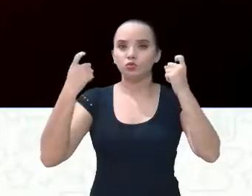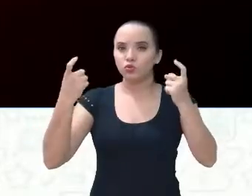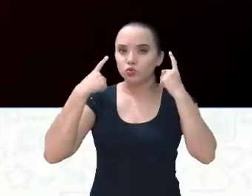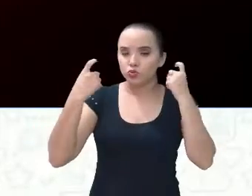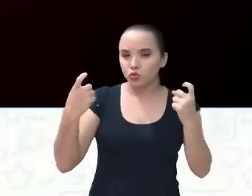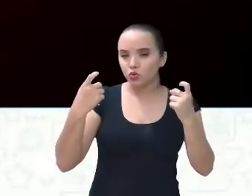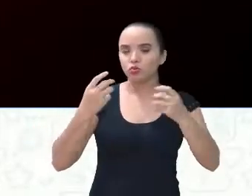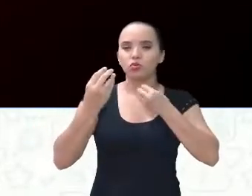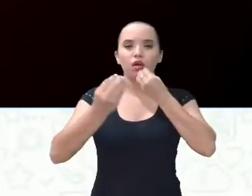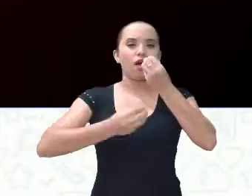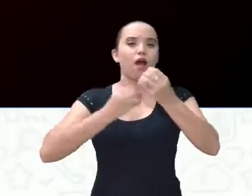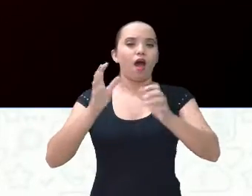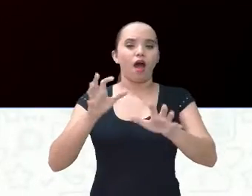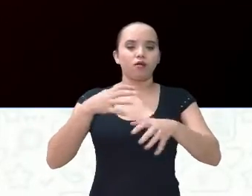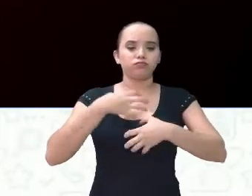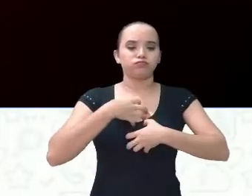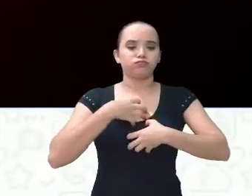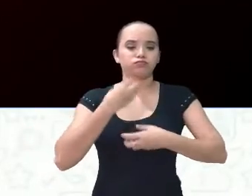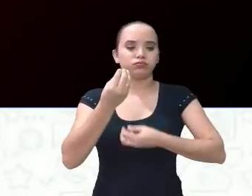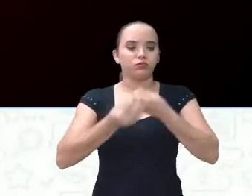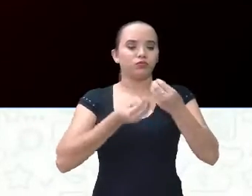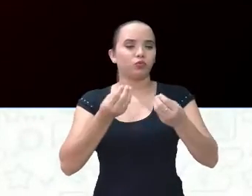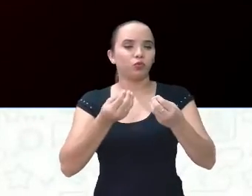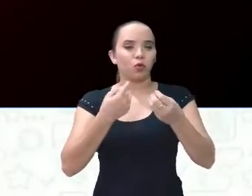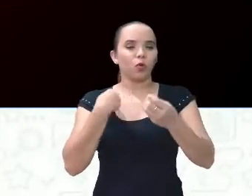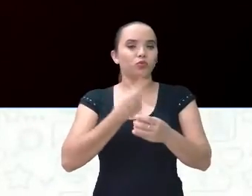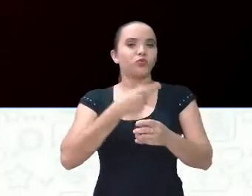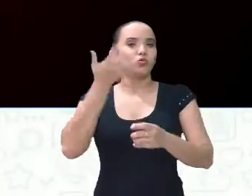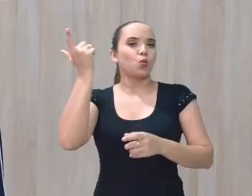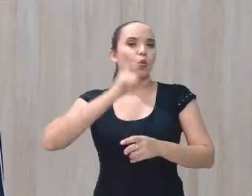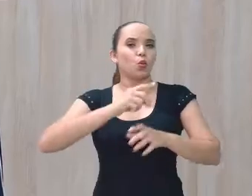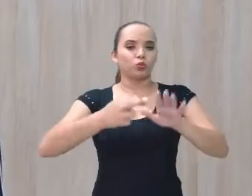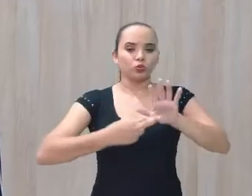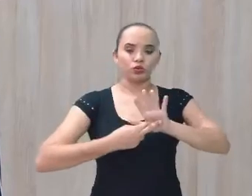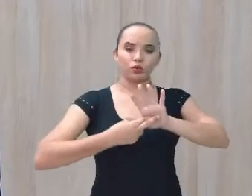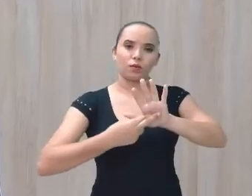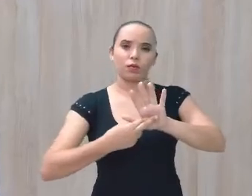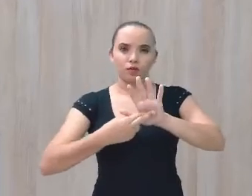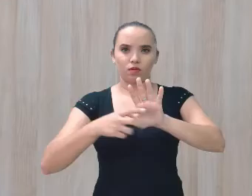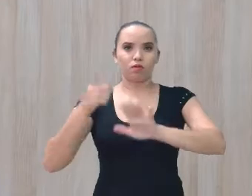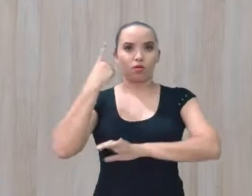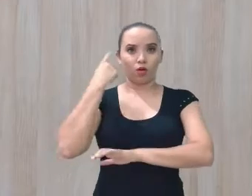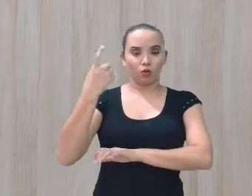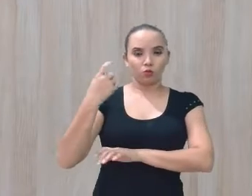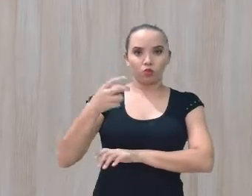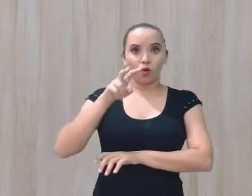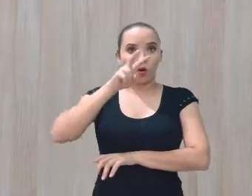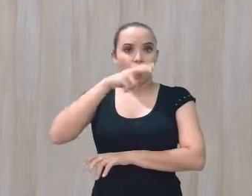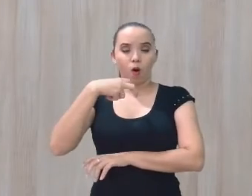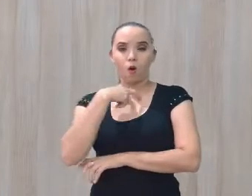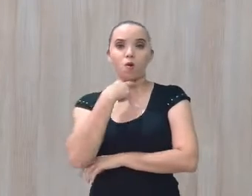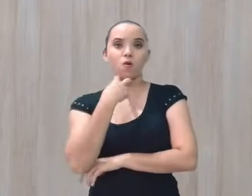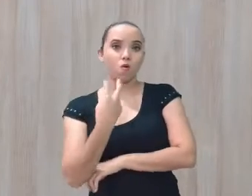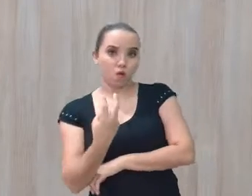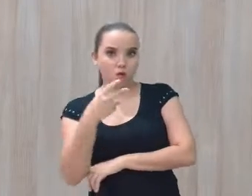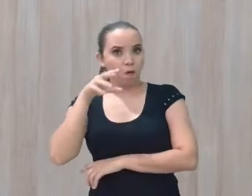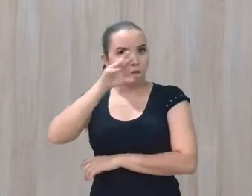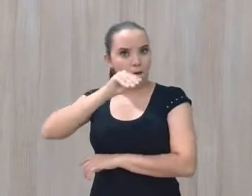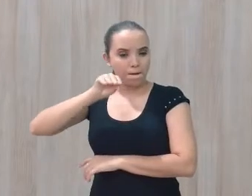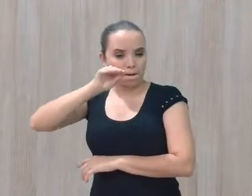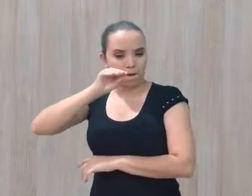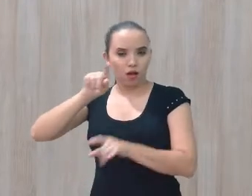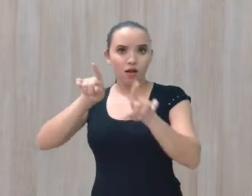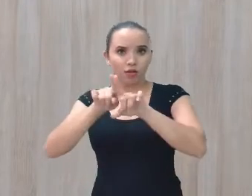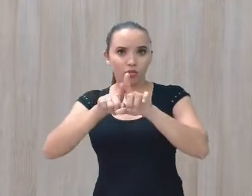a gente pode representar os sons, tanto na oralidade quanto na escrita, né? Mas, para isso, a gente precisa